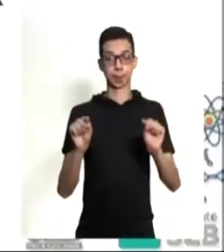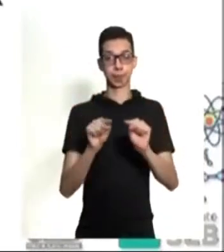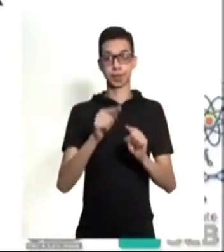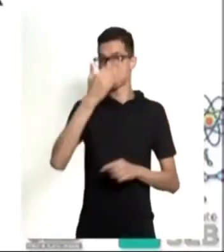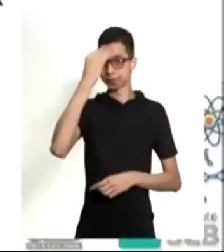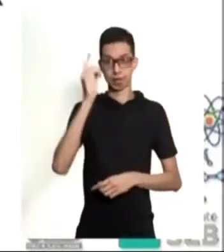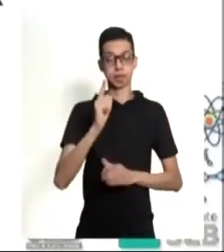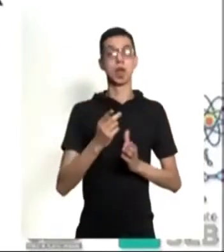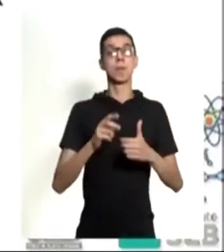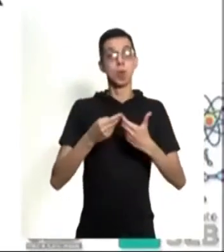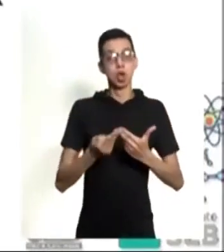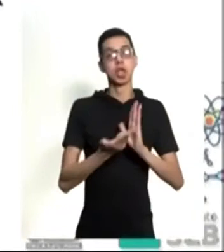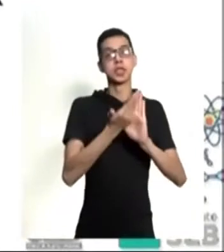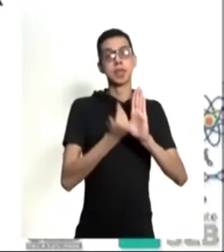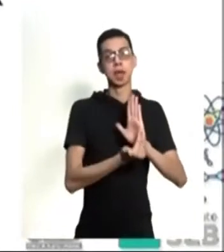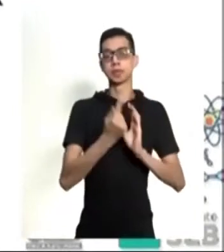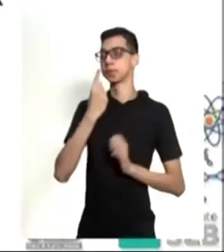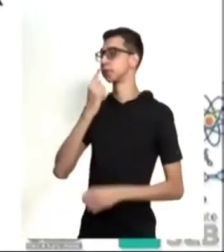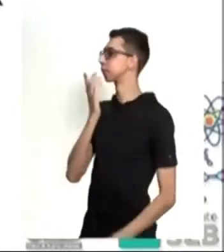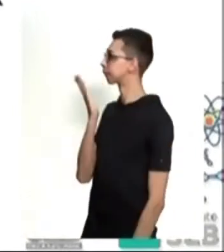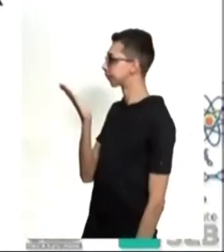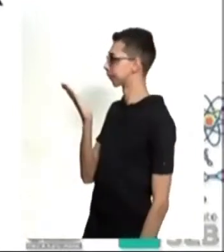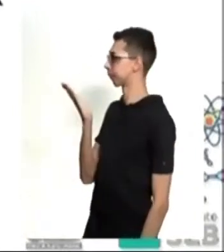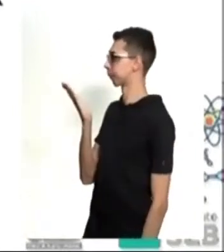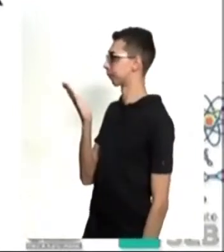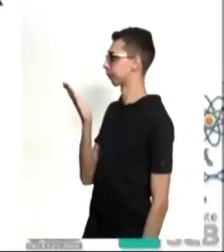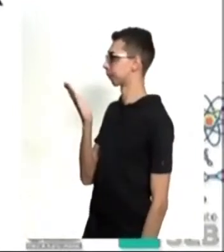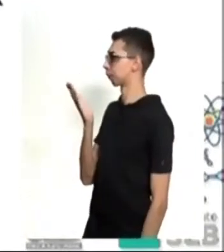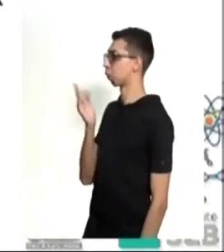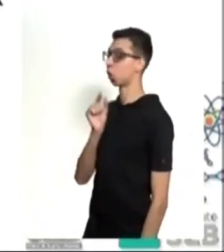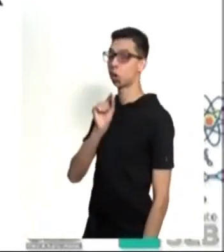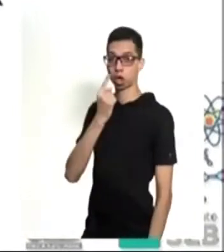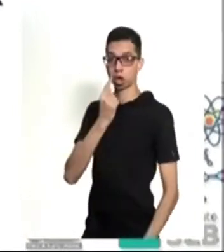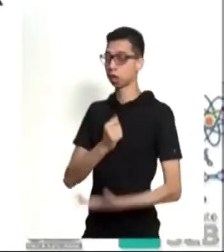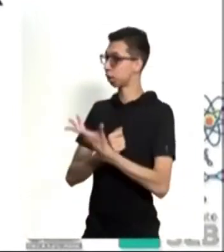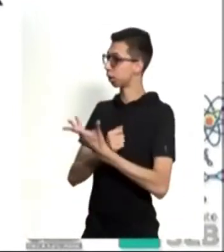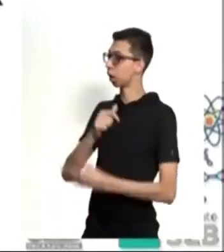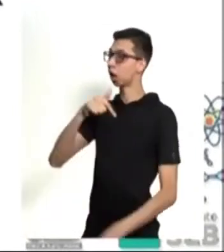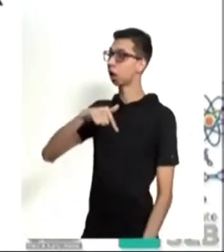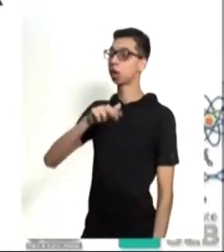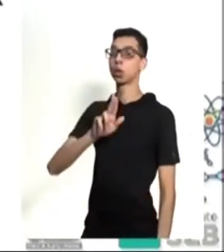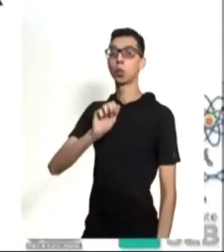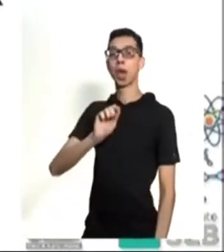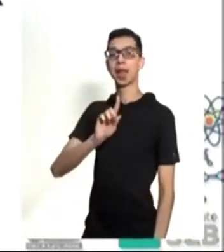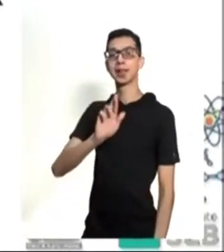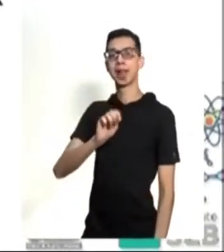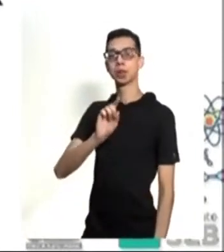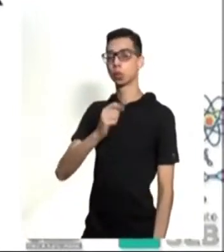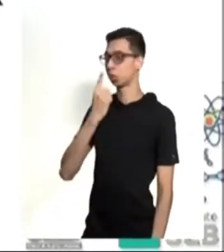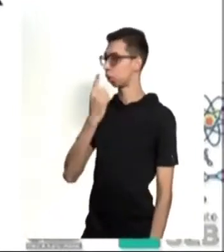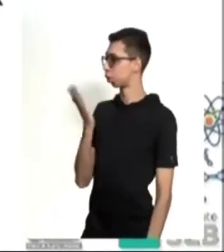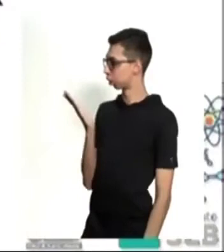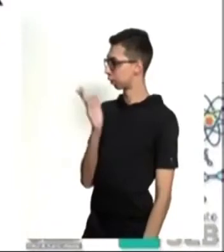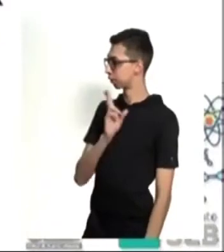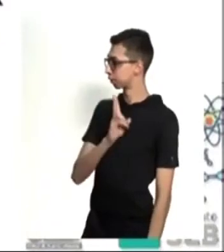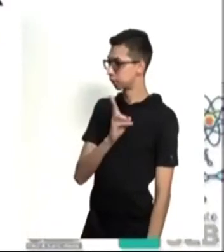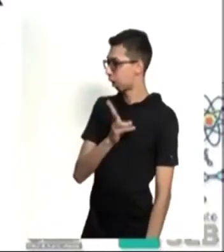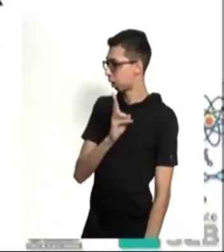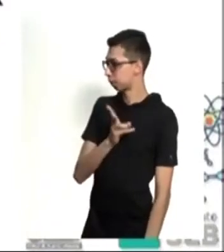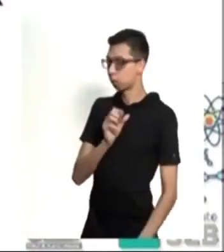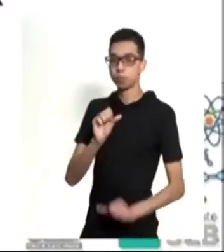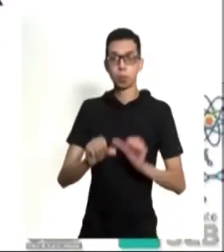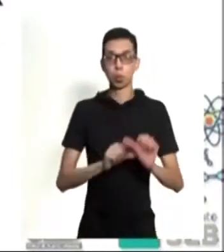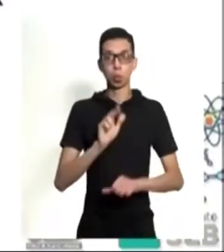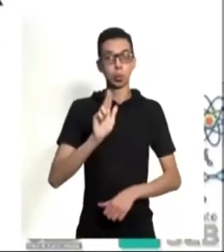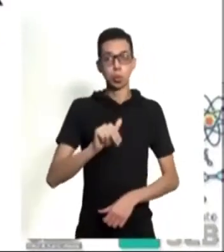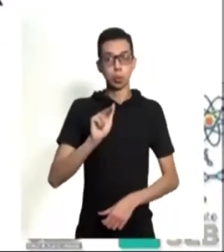desenhei. A face de um cubo é sempre um quadradinho. Veja esse quadradinho de lado X. A diagonal de um quadrado não muda